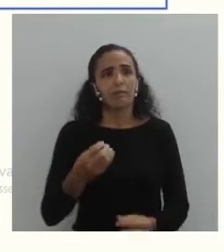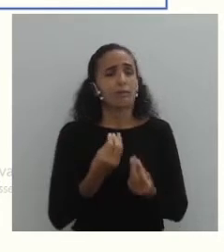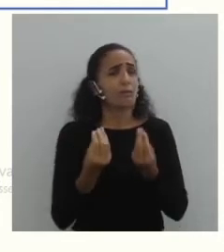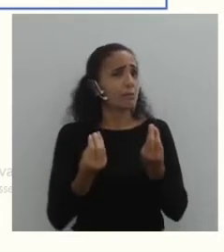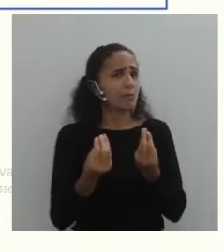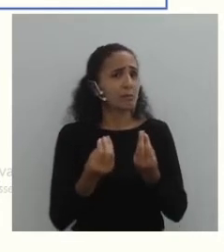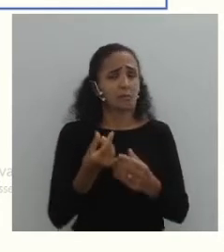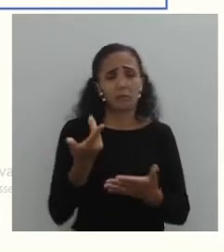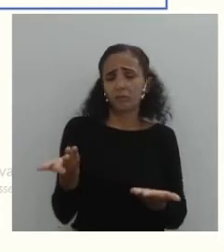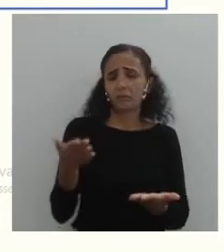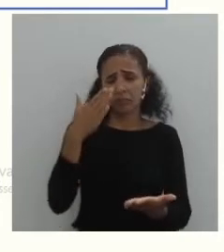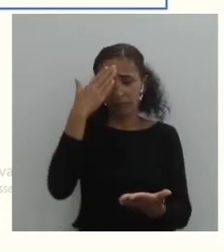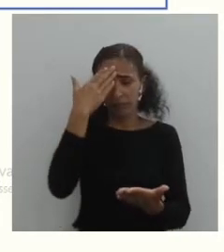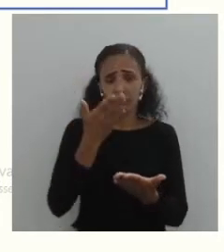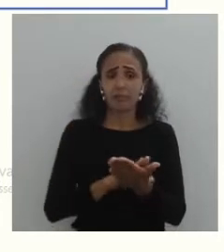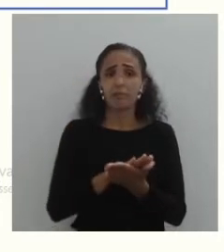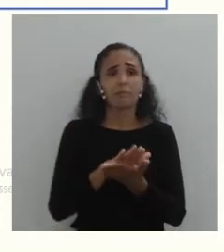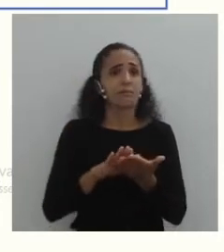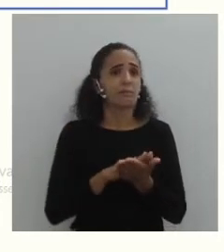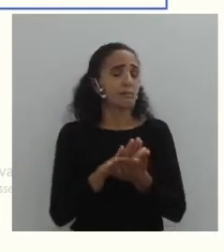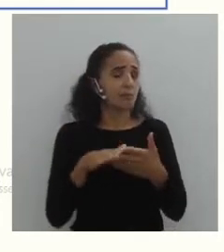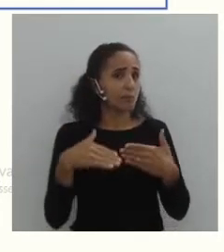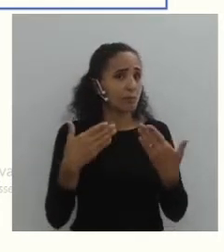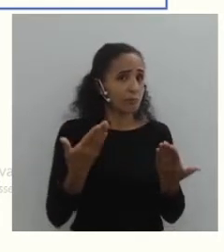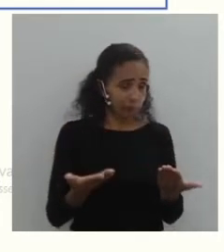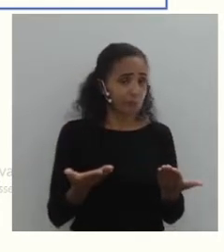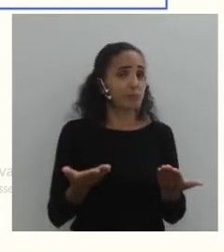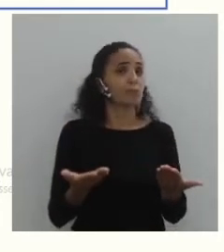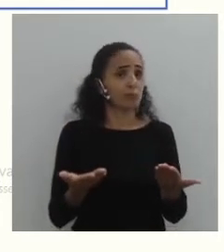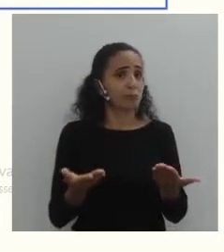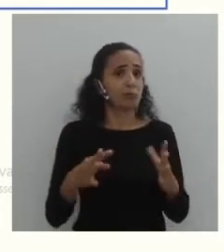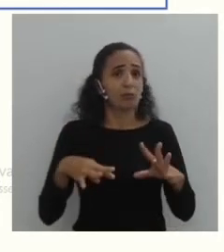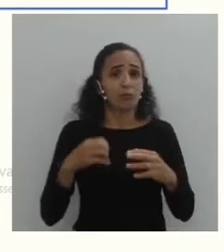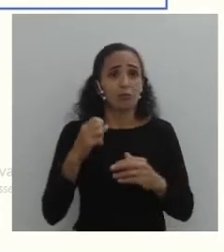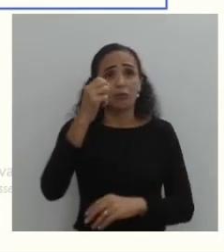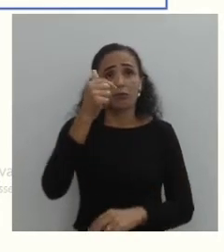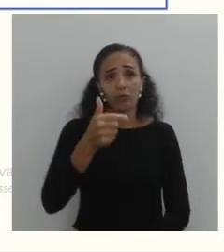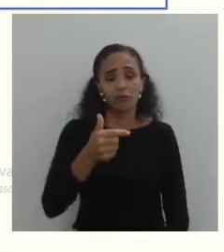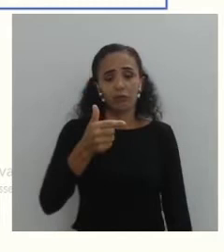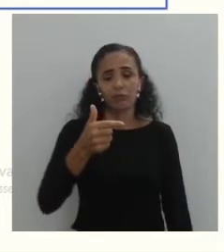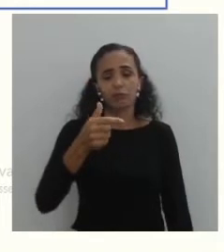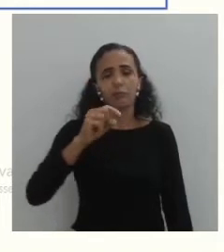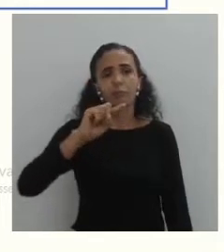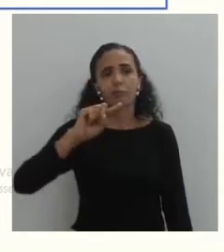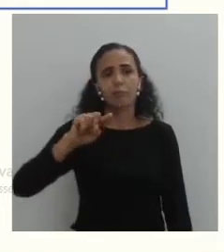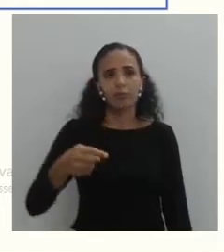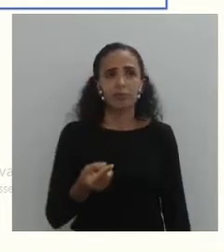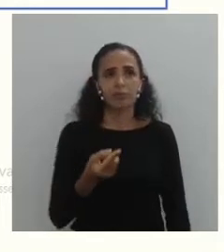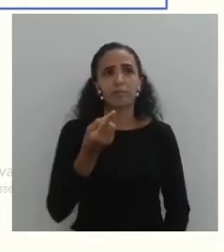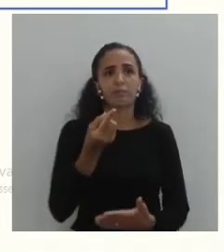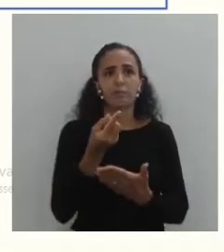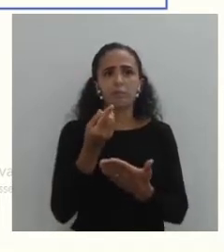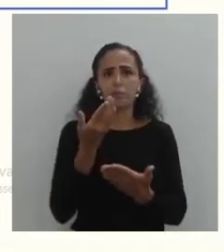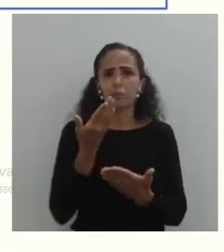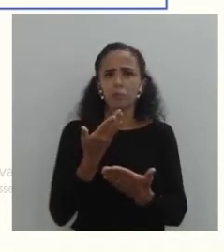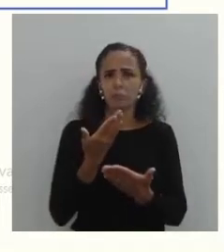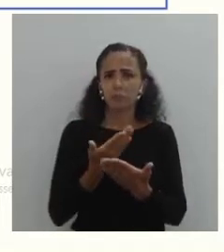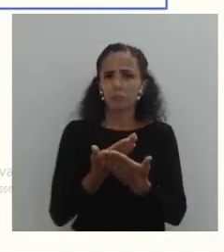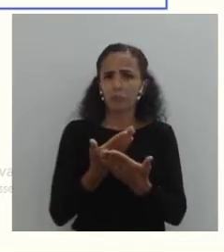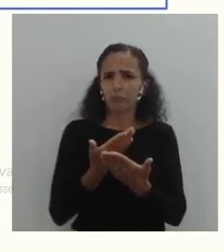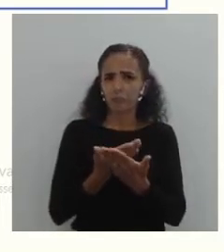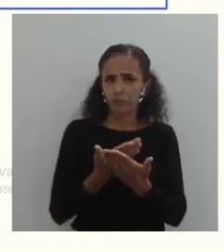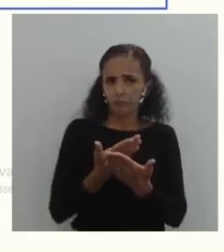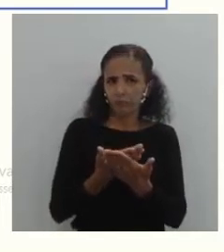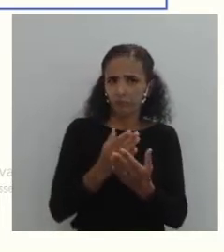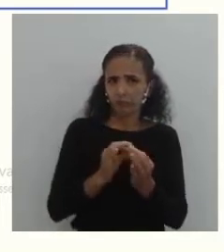irreligiosos, ateus, agnósticos ou deístas. 2% da população, cerca de